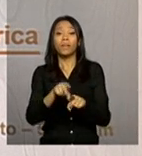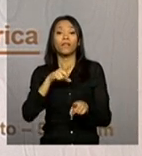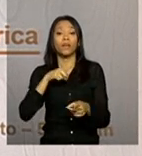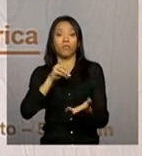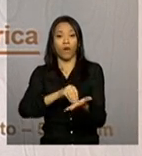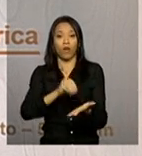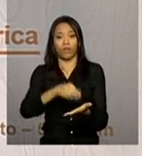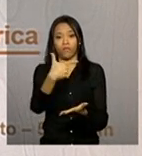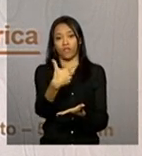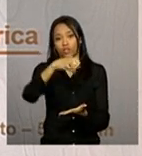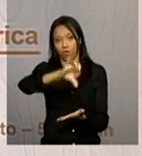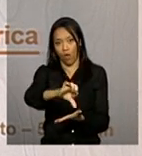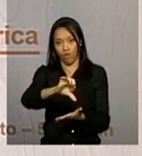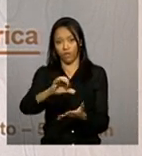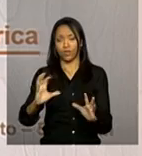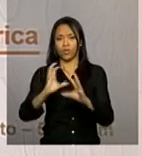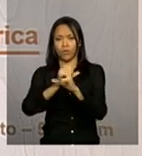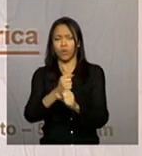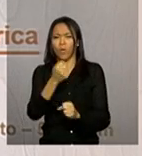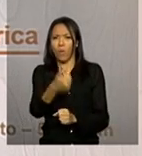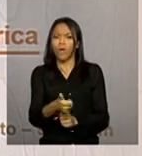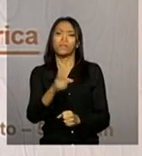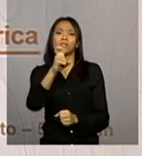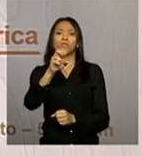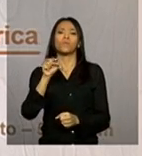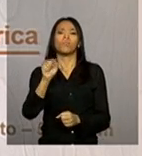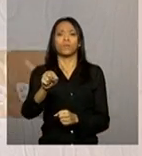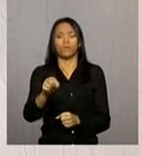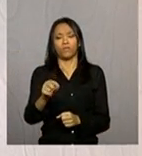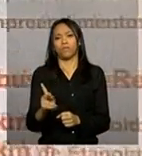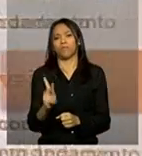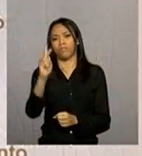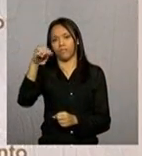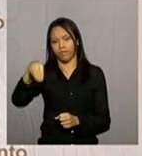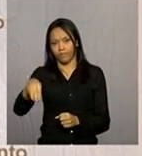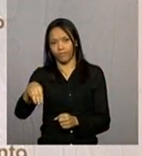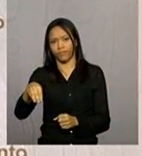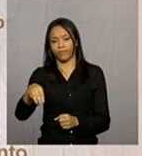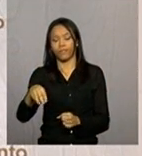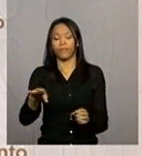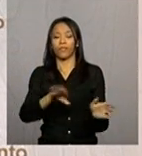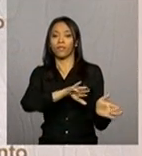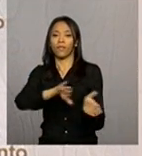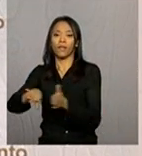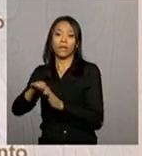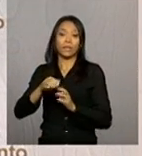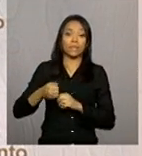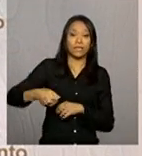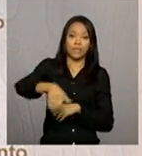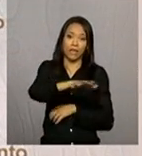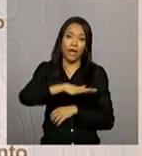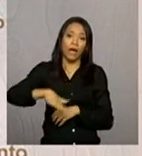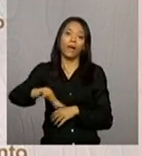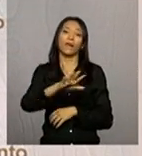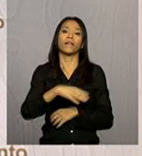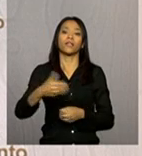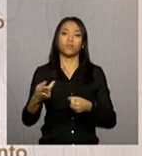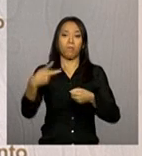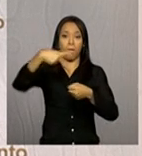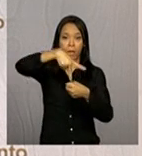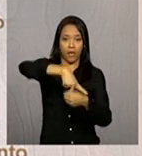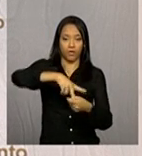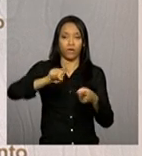somam quase 5.200 quilômetros. Na área de petróleo e gás, na área de exploração e